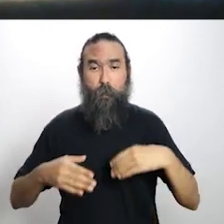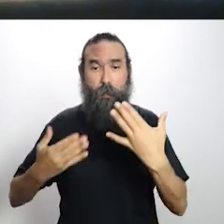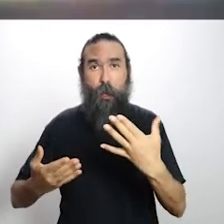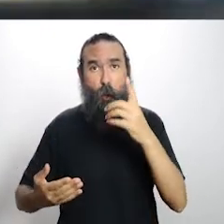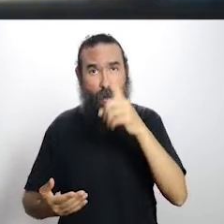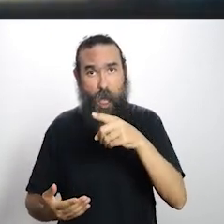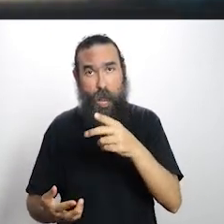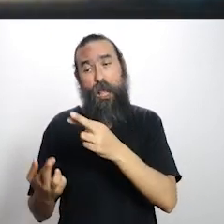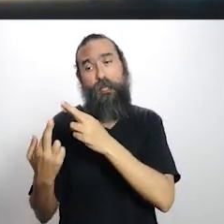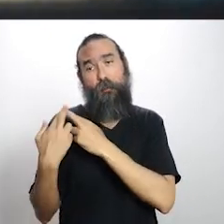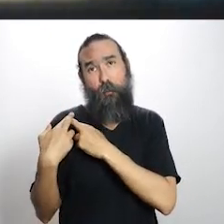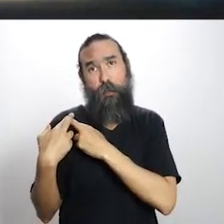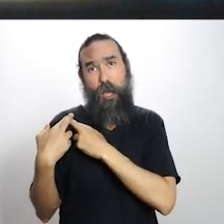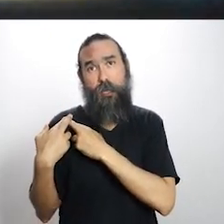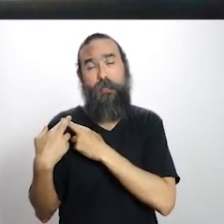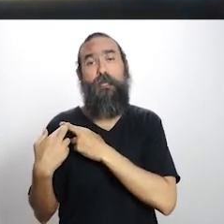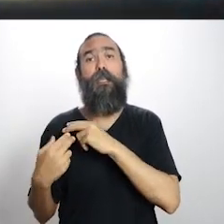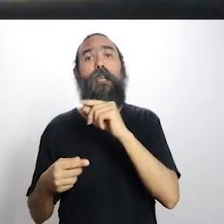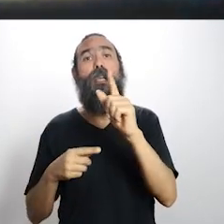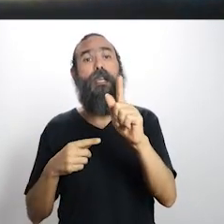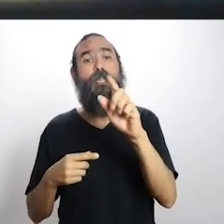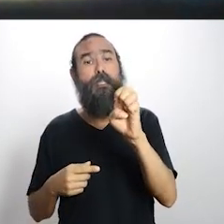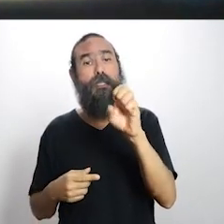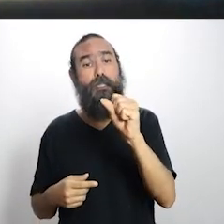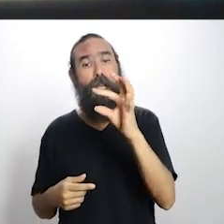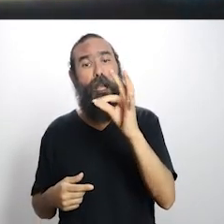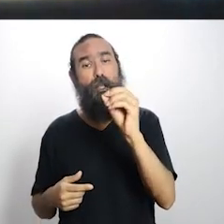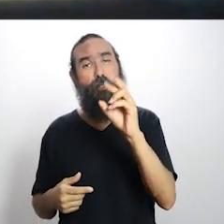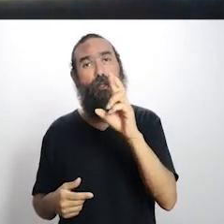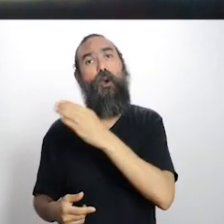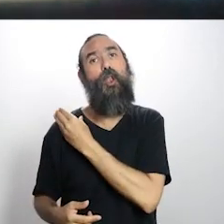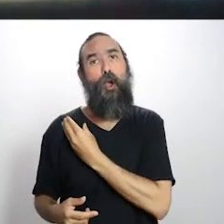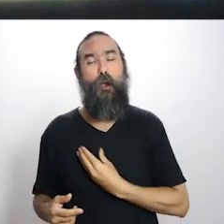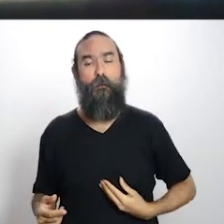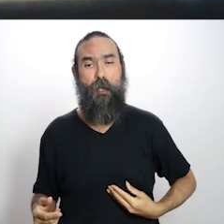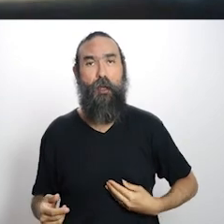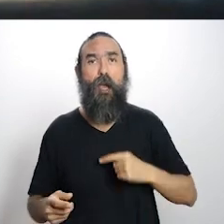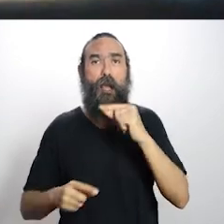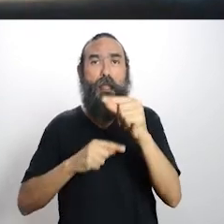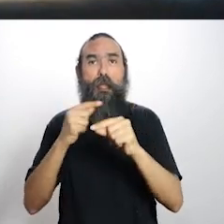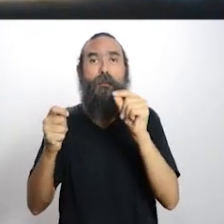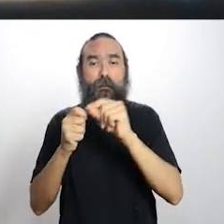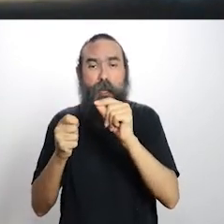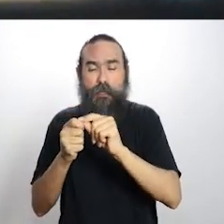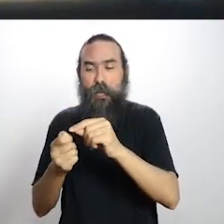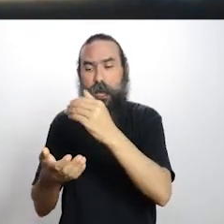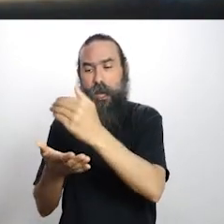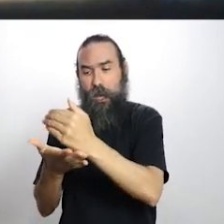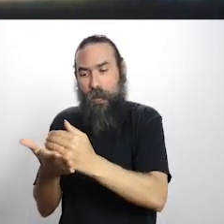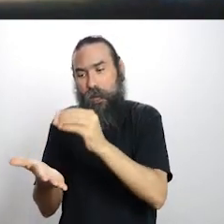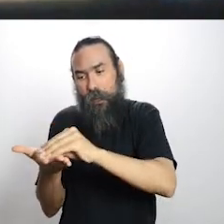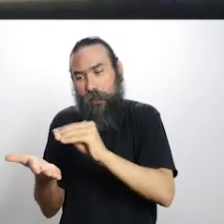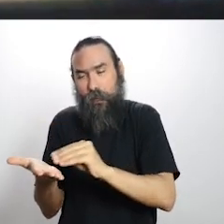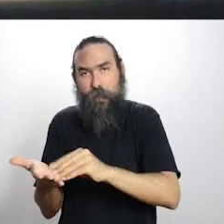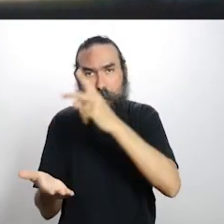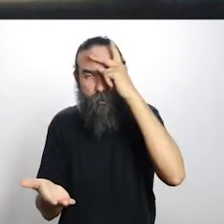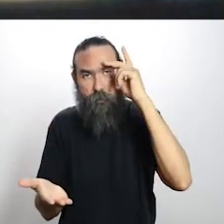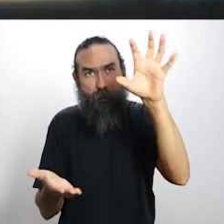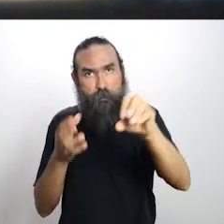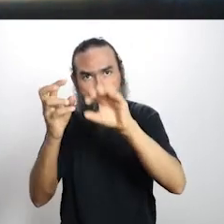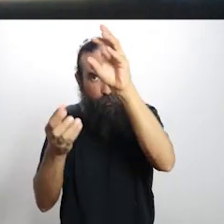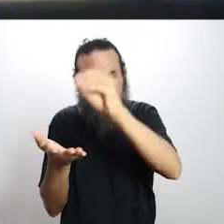esse cadastro atualizar ou identificar a sua cadeia dentro da sua comunidade ele vai homologar essa pessoa a partir desse